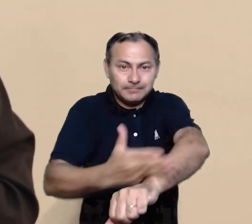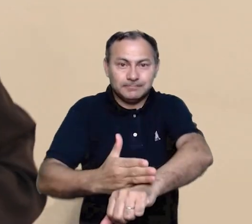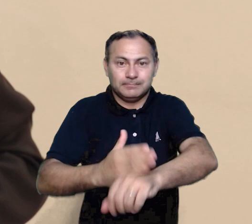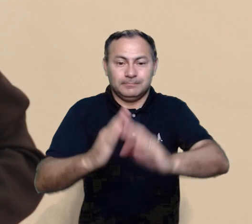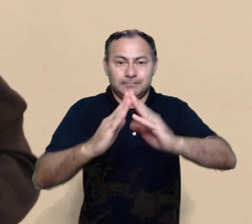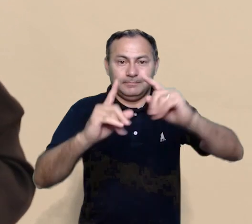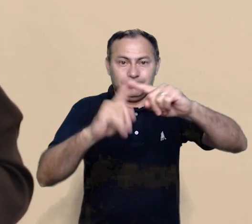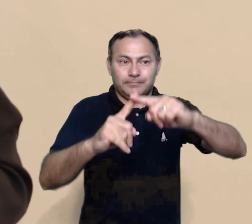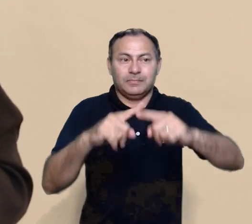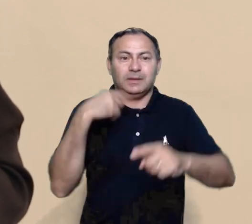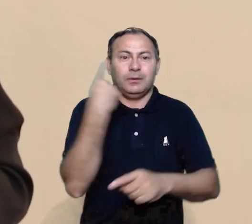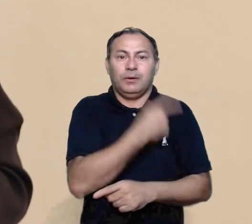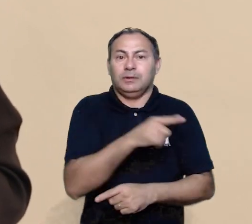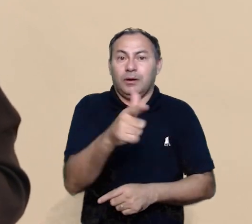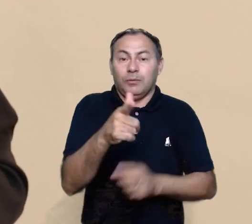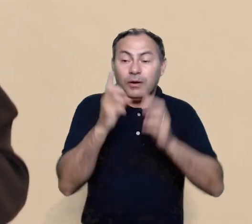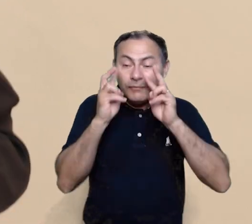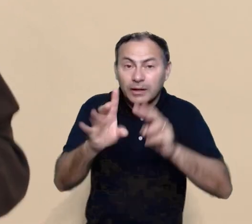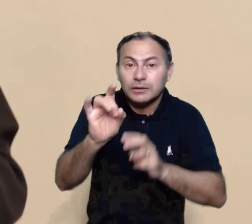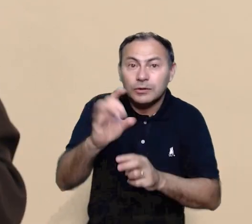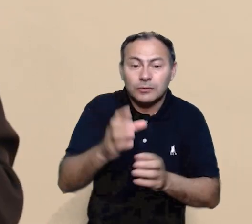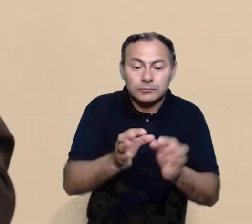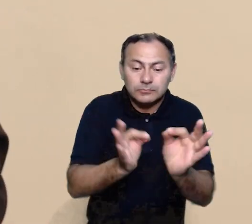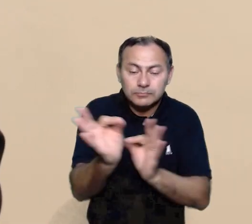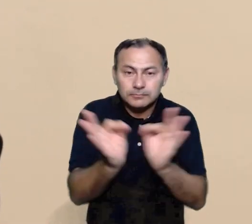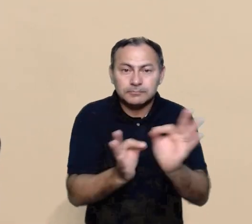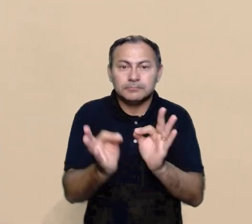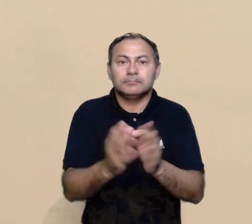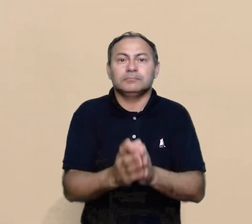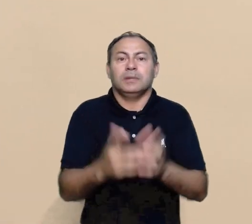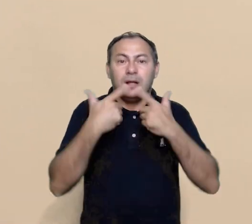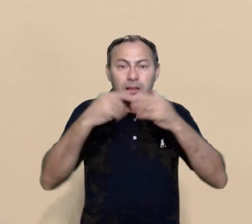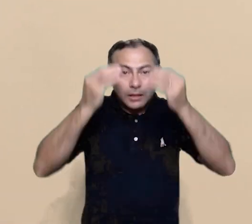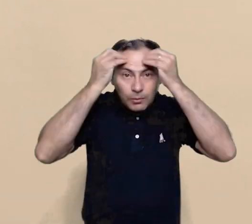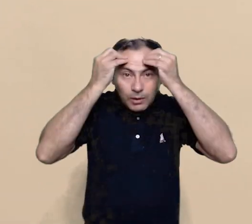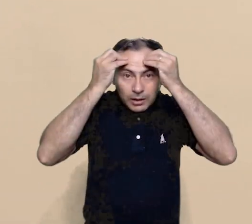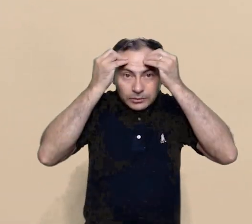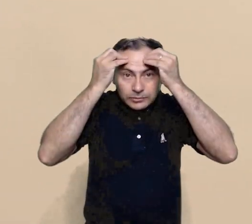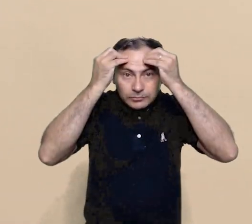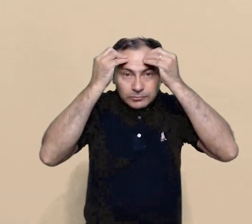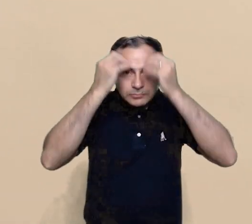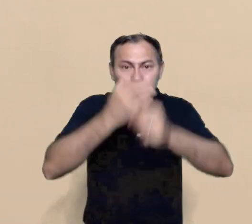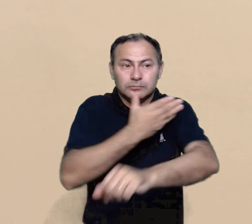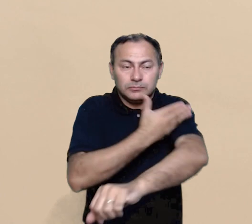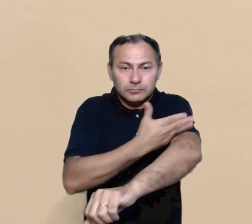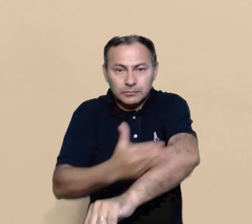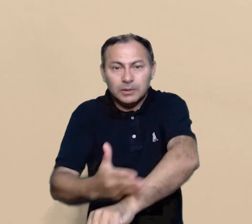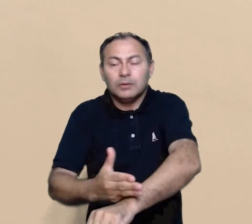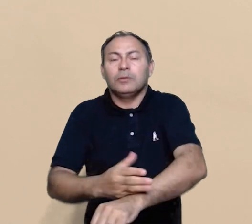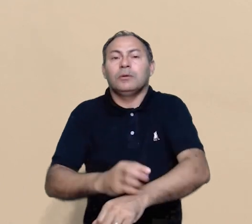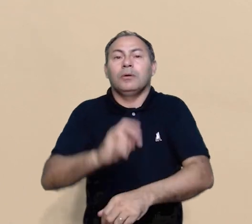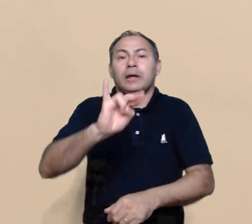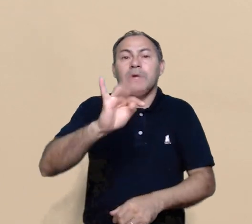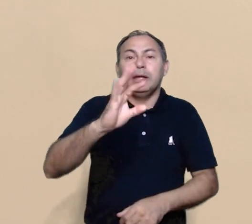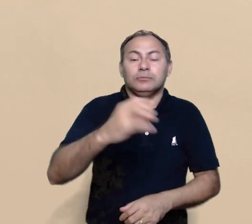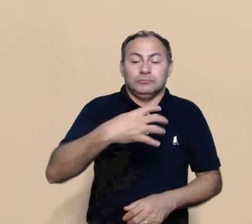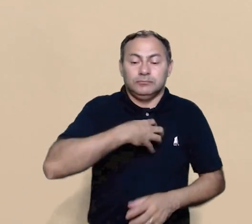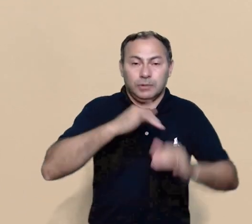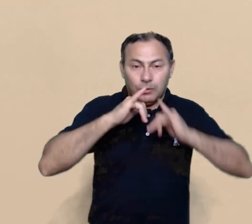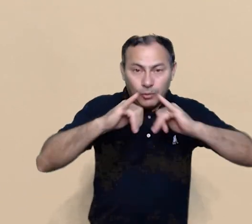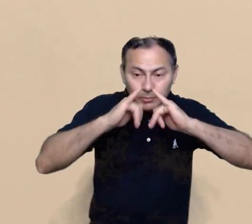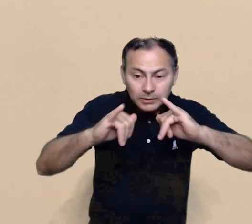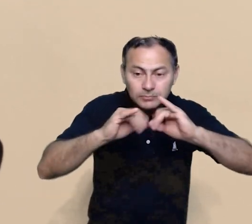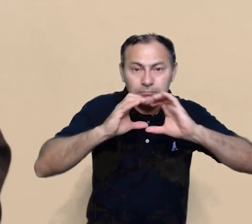tradição da igreja a gente não olha apenas a formulação a linguagem os ritos os modos de